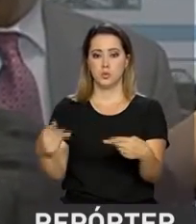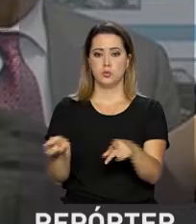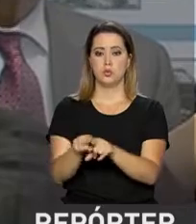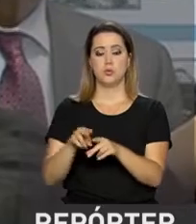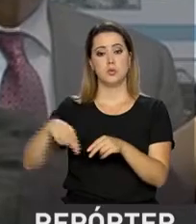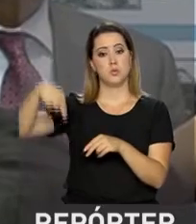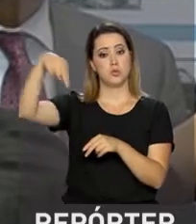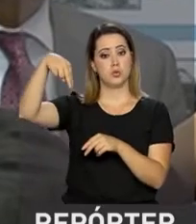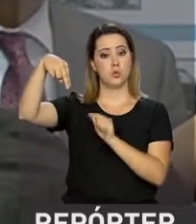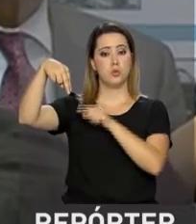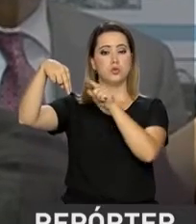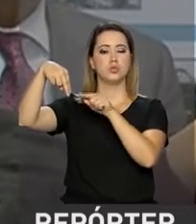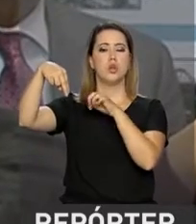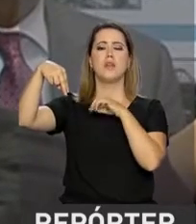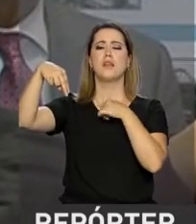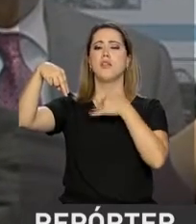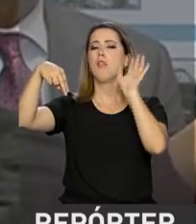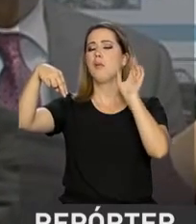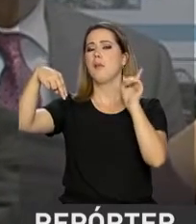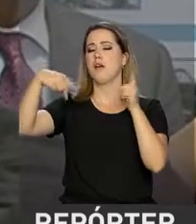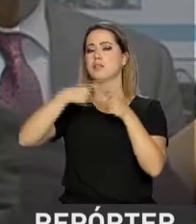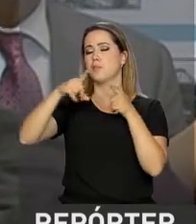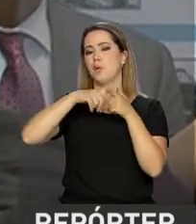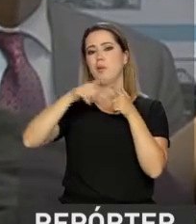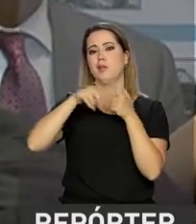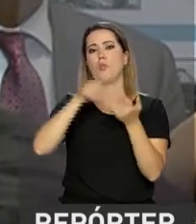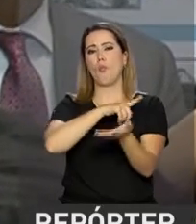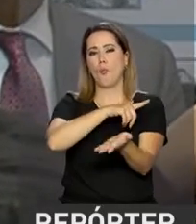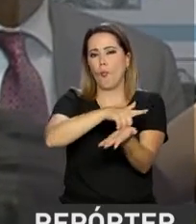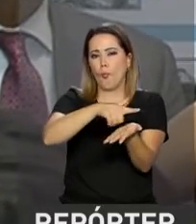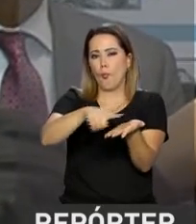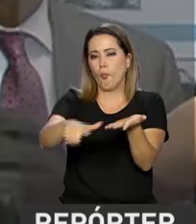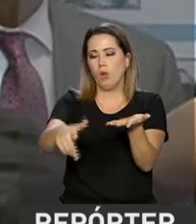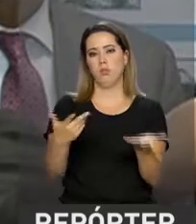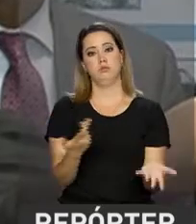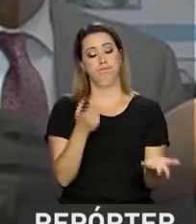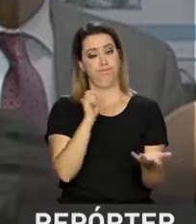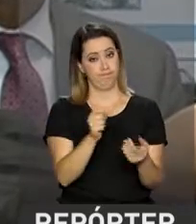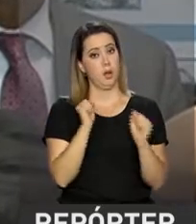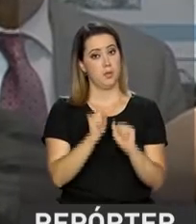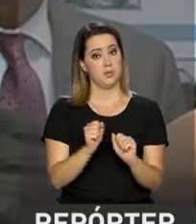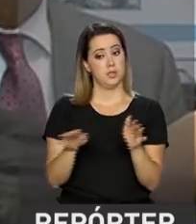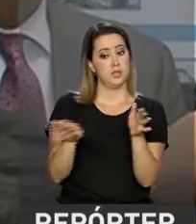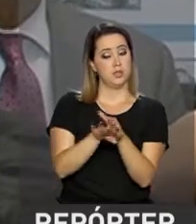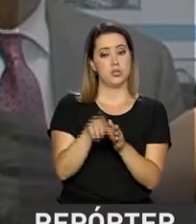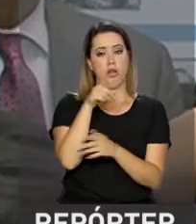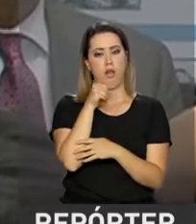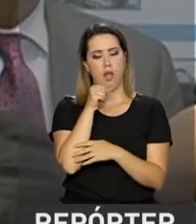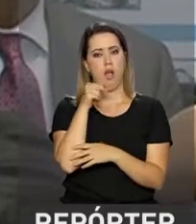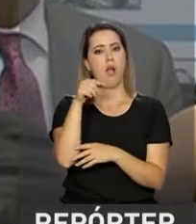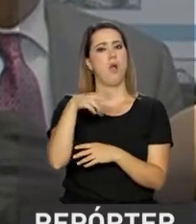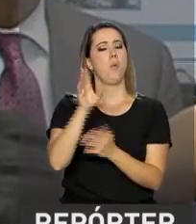eixo norte. Eixo norte este que permitirá a chegada da água ao estado de